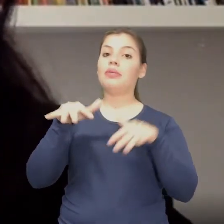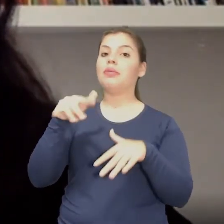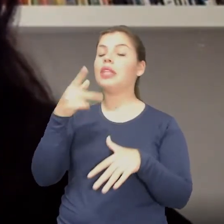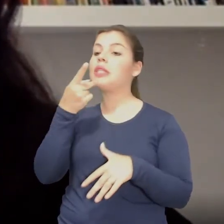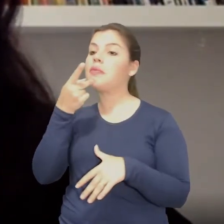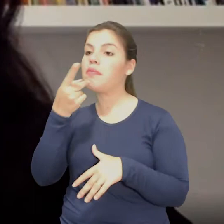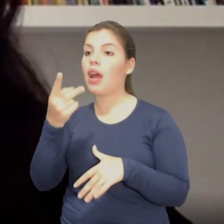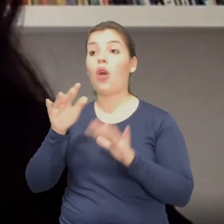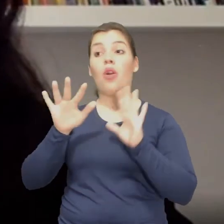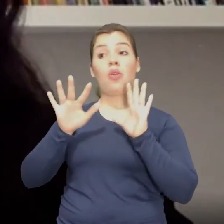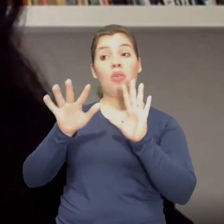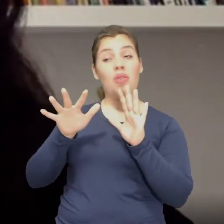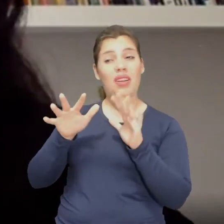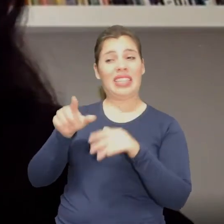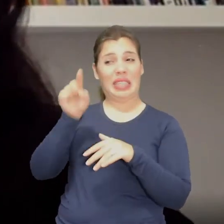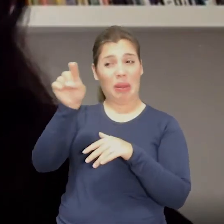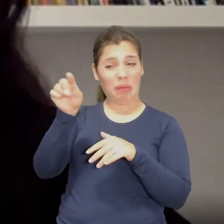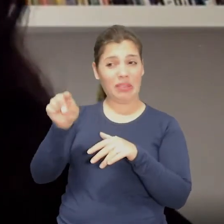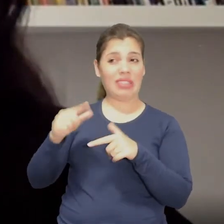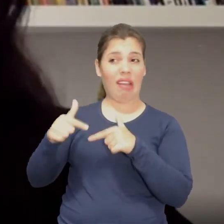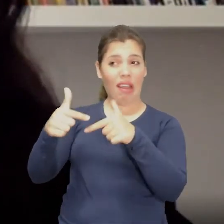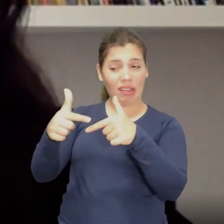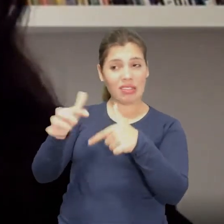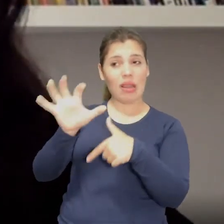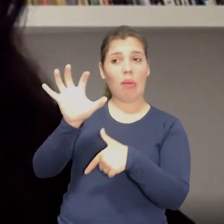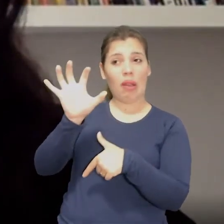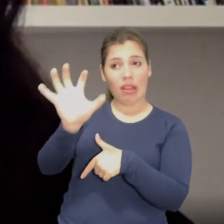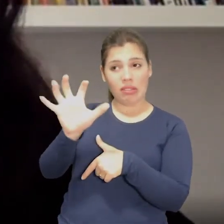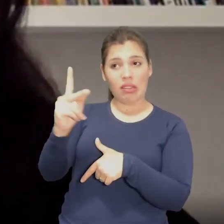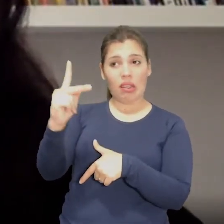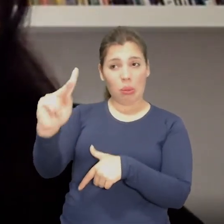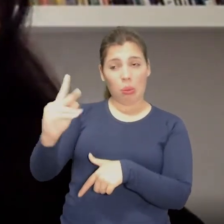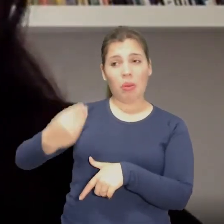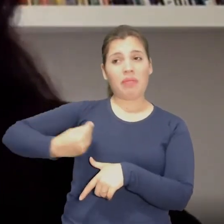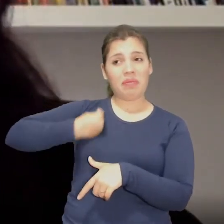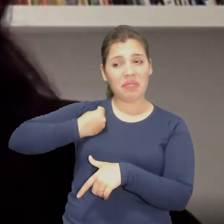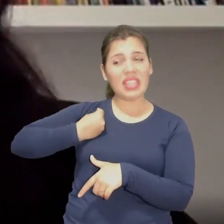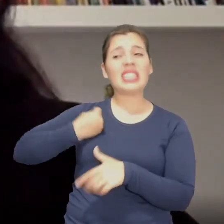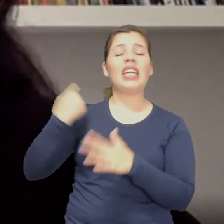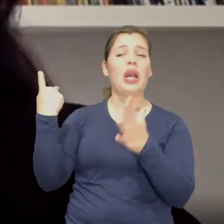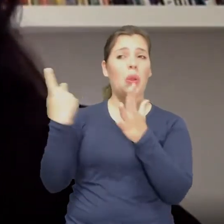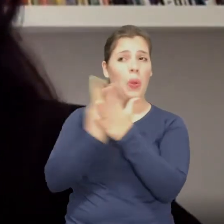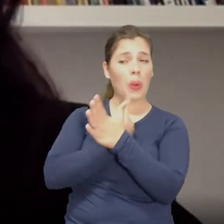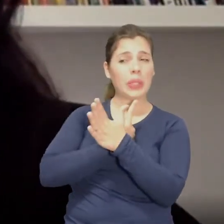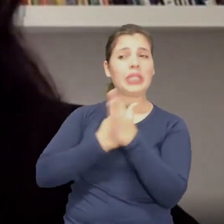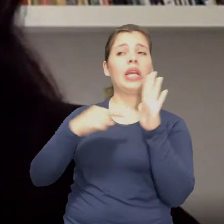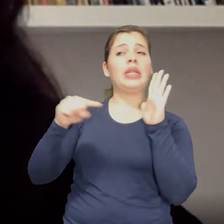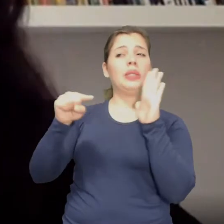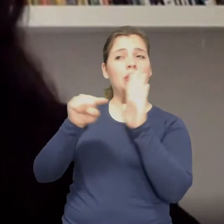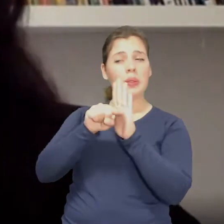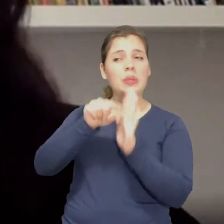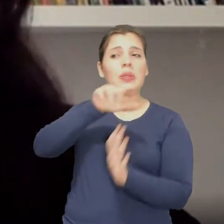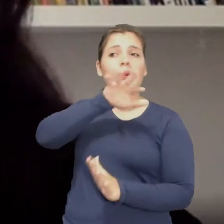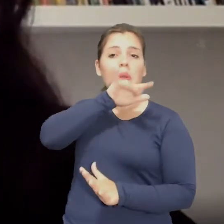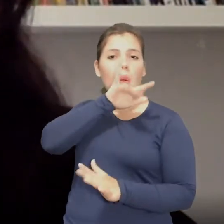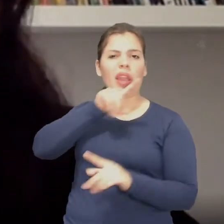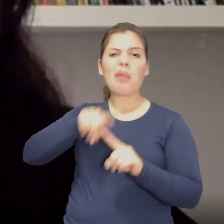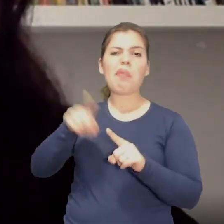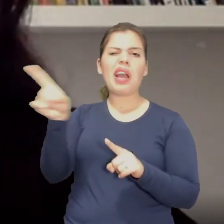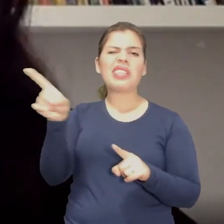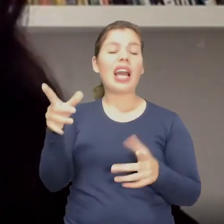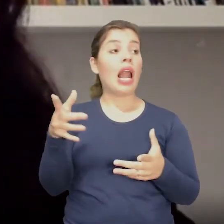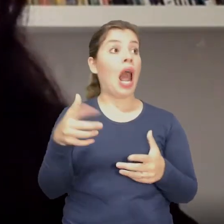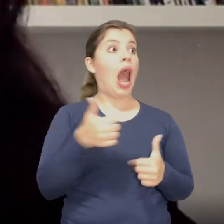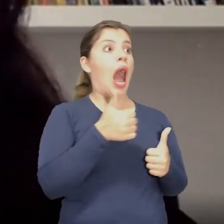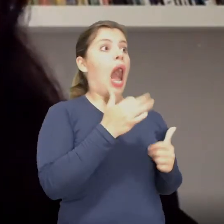no impacto de uma atitude ruim ou não saudável na própria vida da pessoa, às vezes a pessoa não se motiva o suficiente para